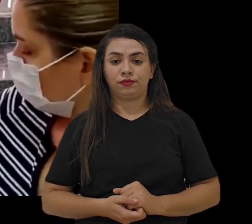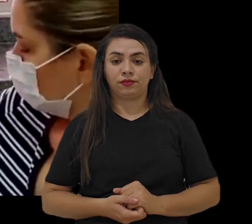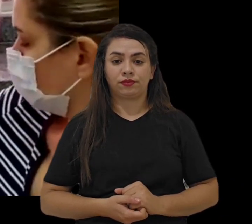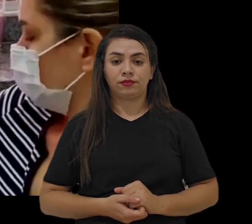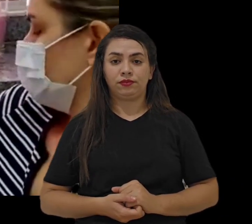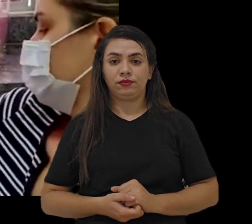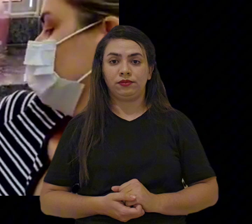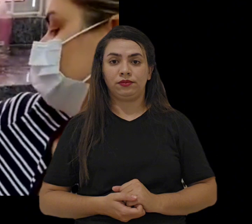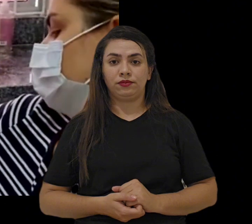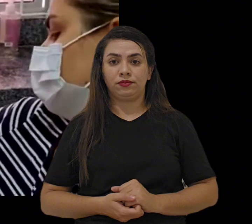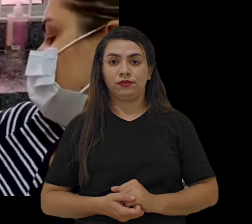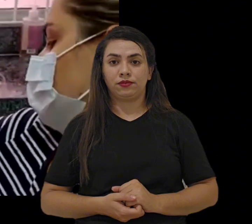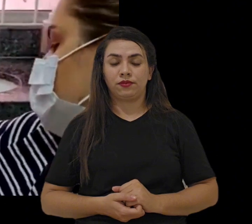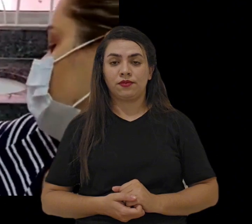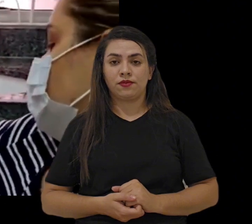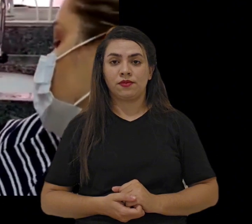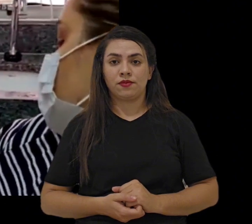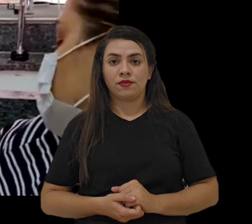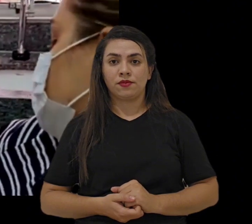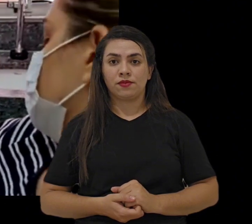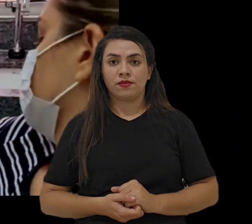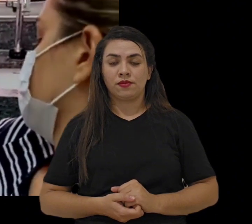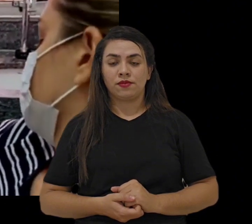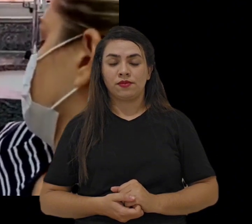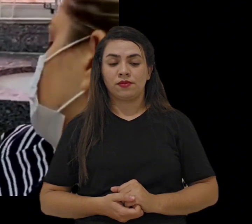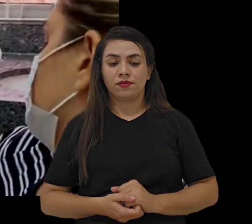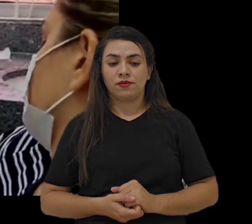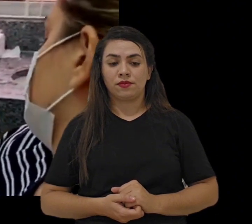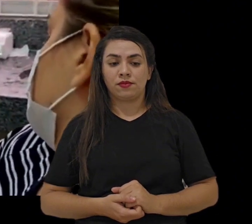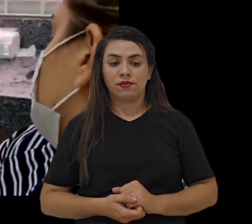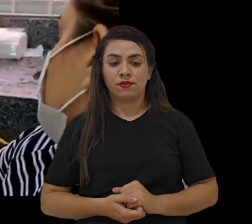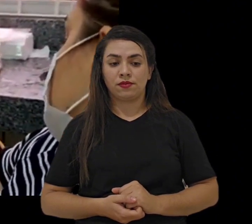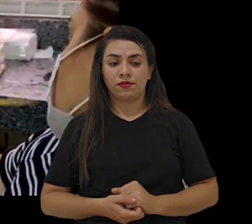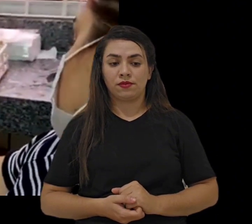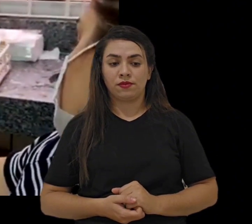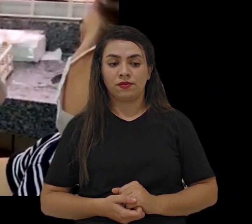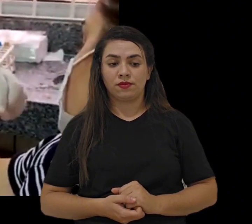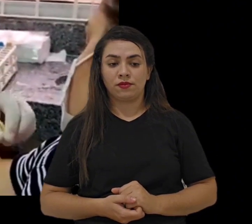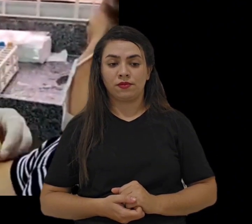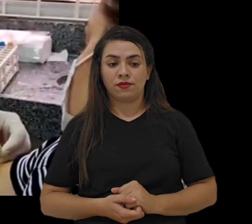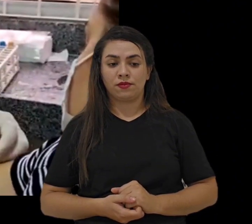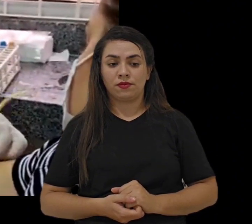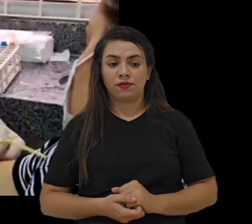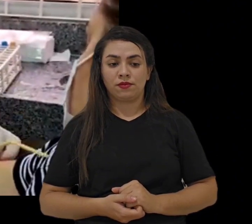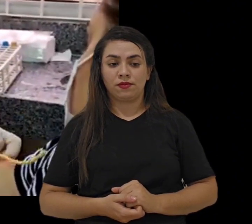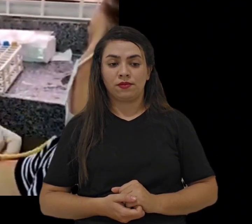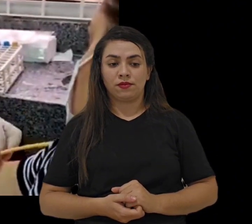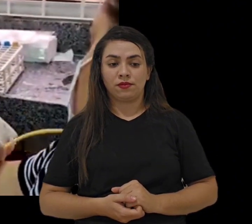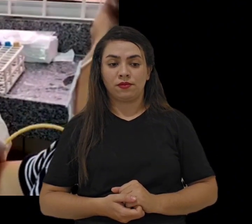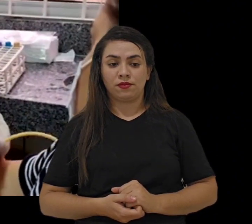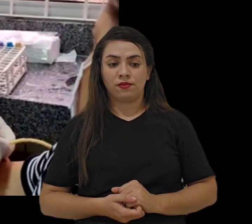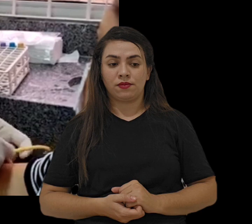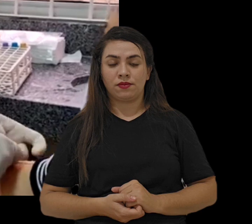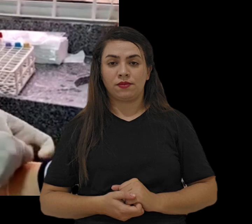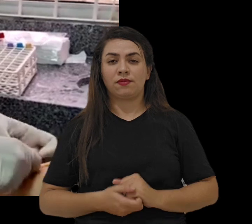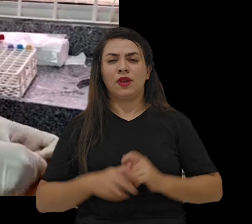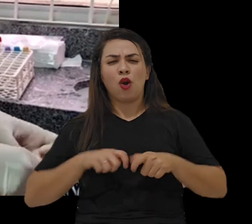o garrote. E com essa parte aqui de baixo, vai passar para de cima, fazendo um